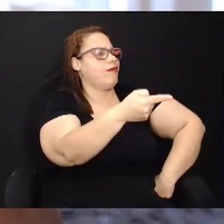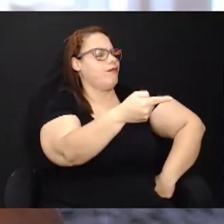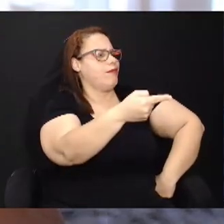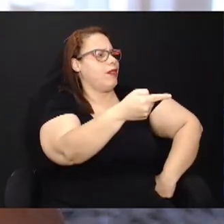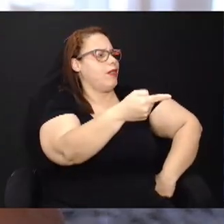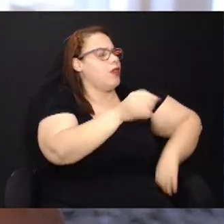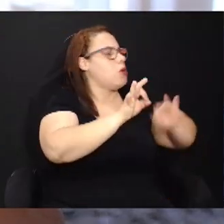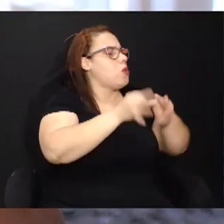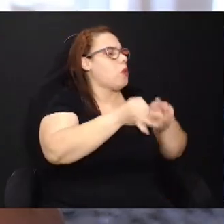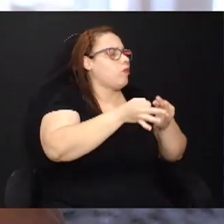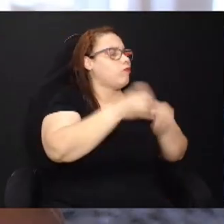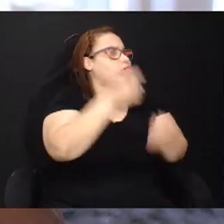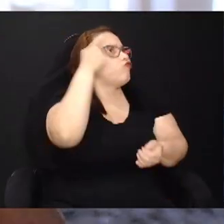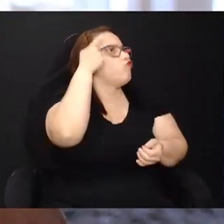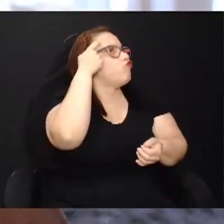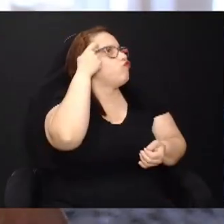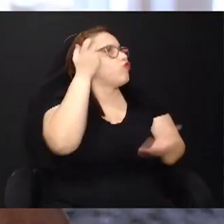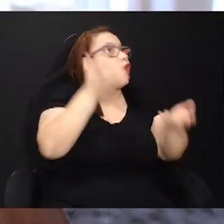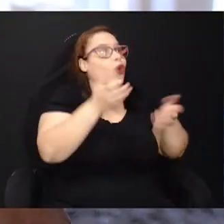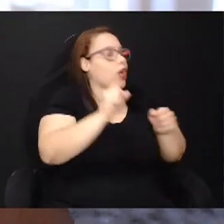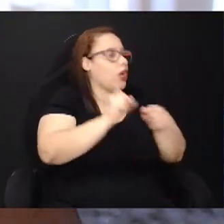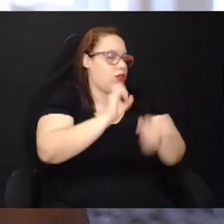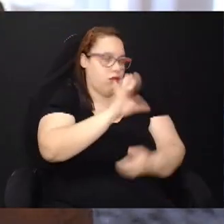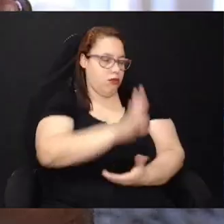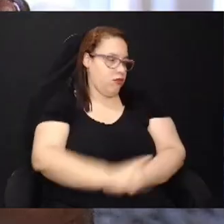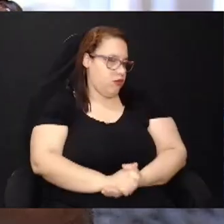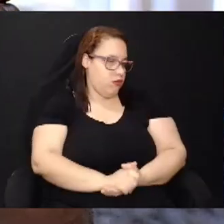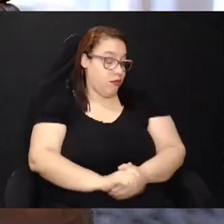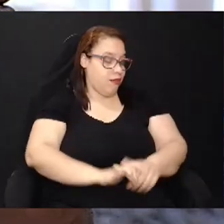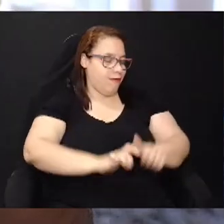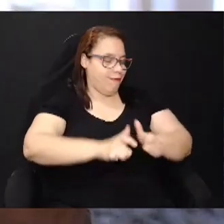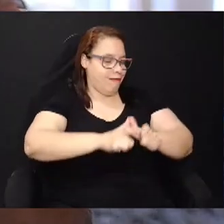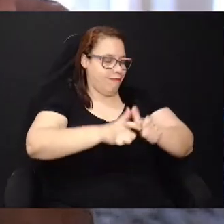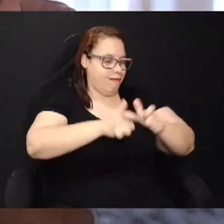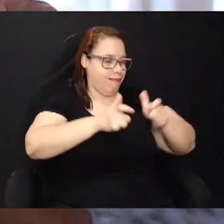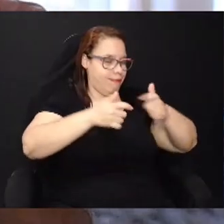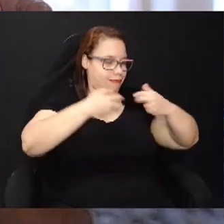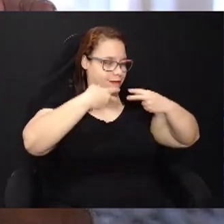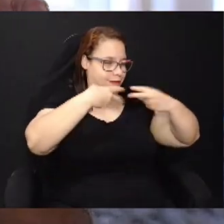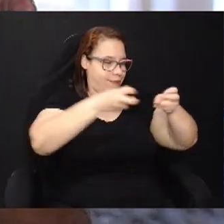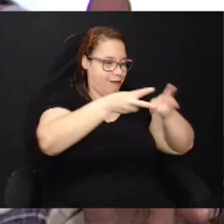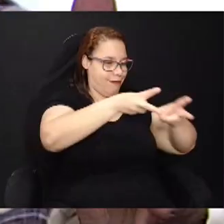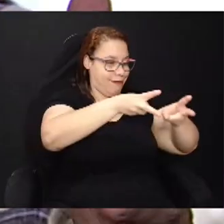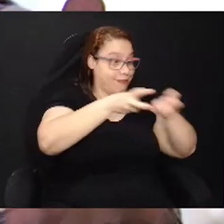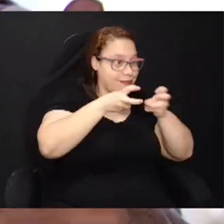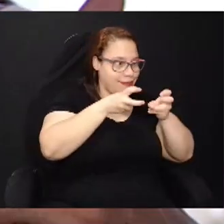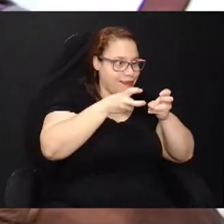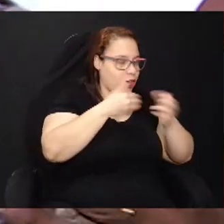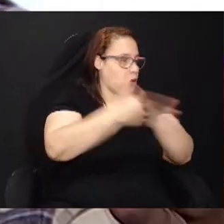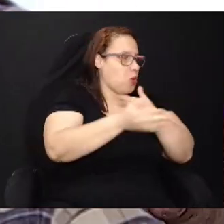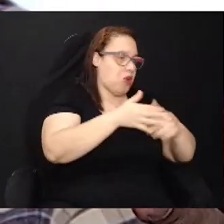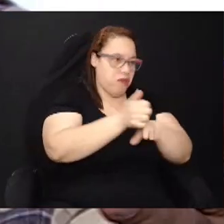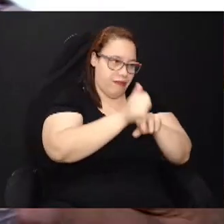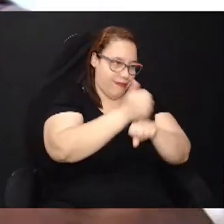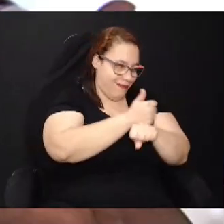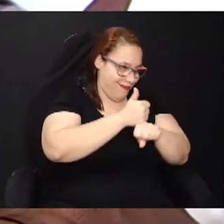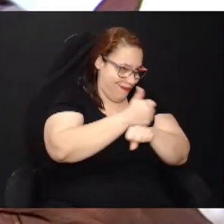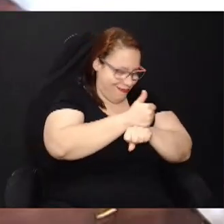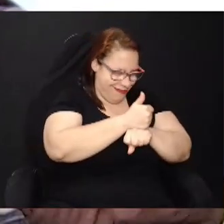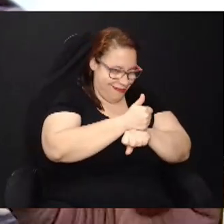programado para aquilo. Isso aumenta o nosso espectro de perceber as coisas, em qualquer profissão. Você vai ter muito